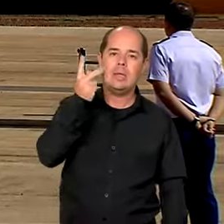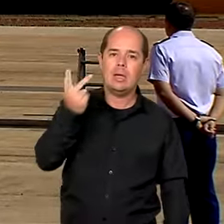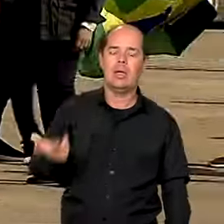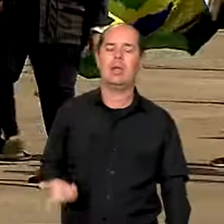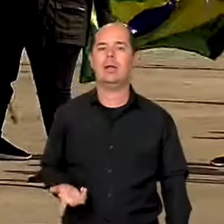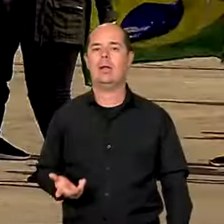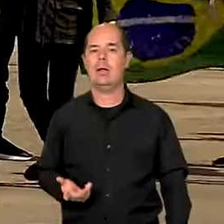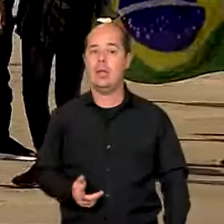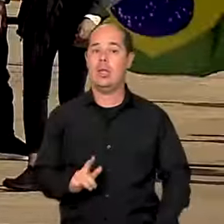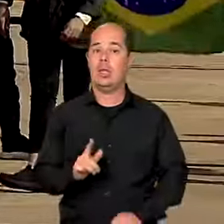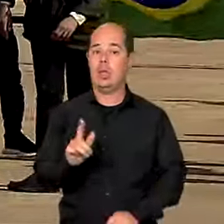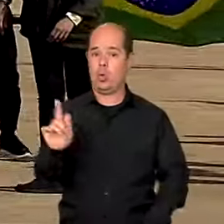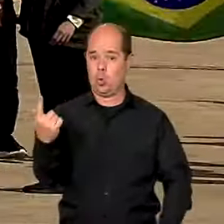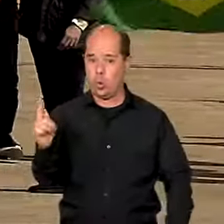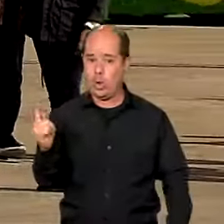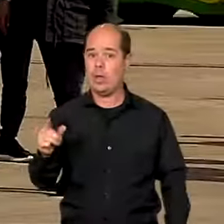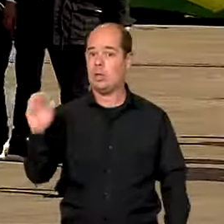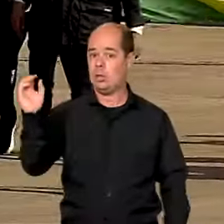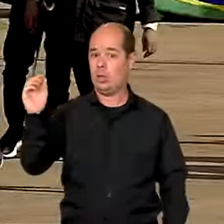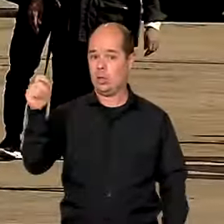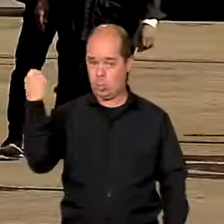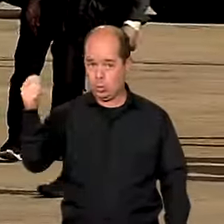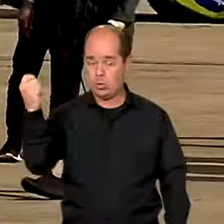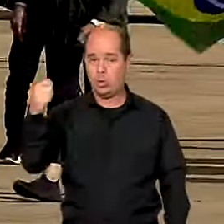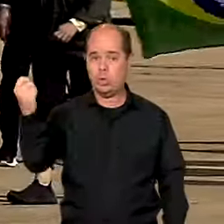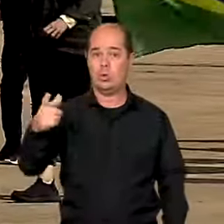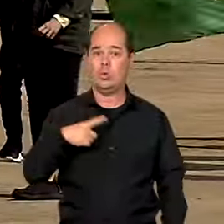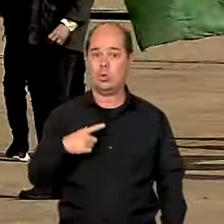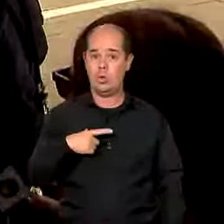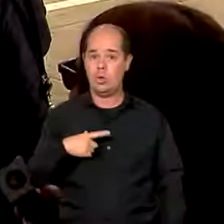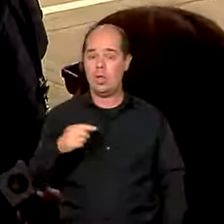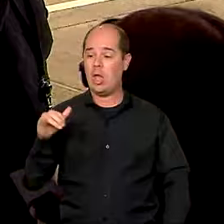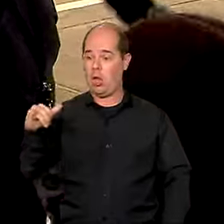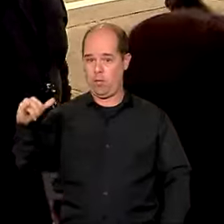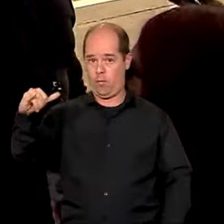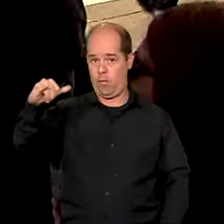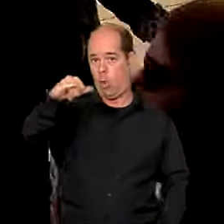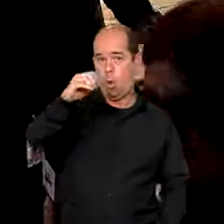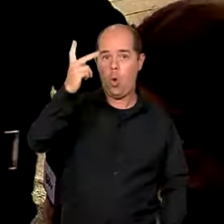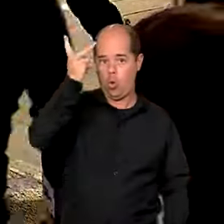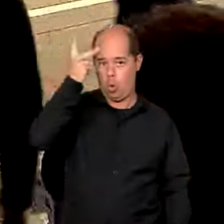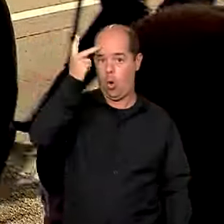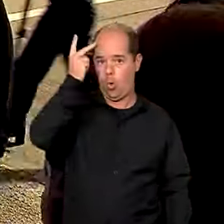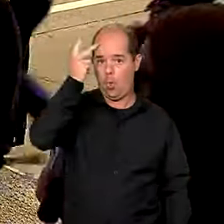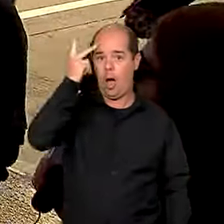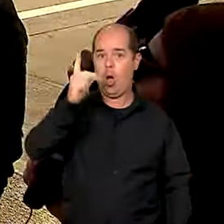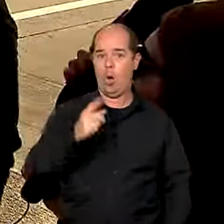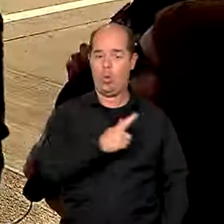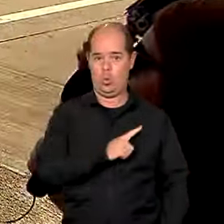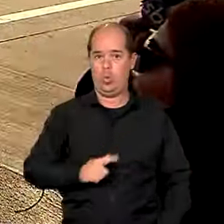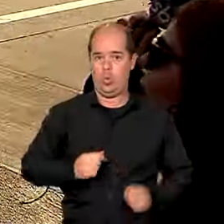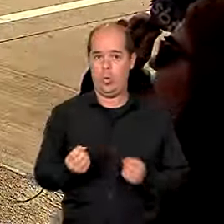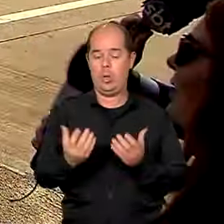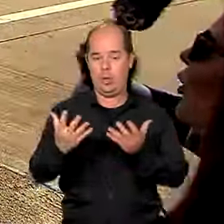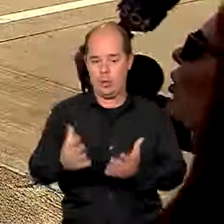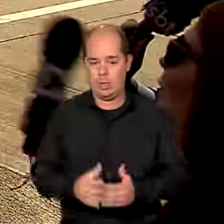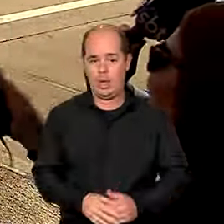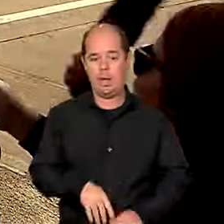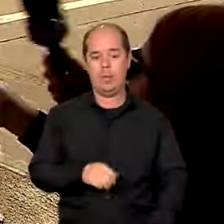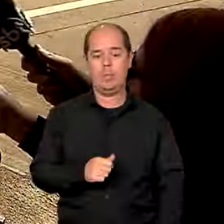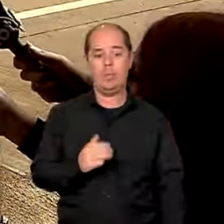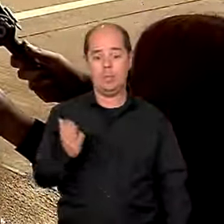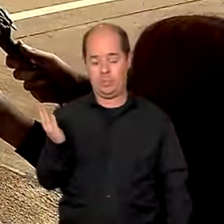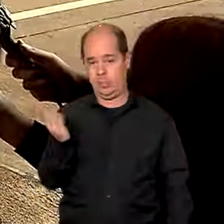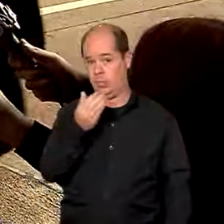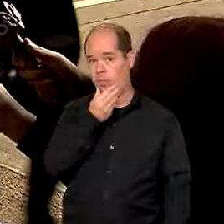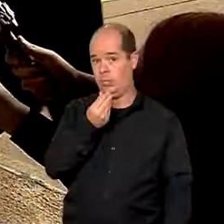do Sul. Um voo comercial foi disponibilizado pelo governo. A Merazis, de 40 anos, que desembarcou com a esposa